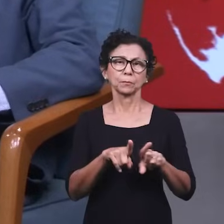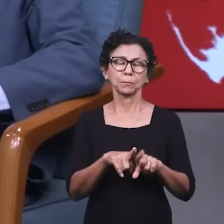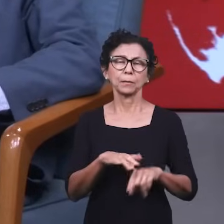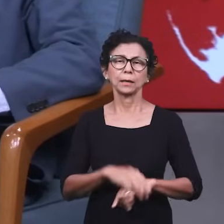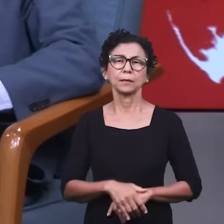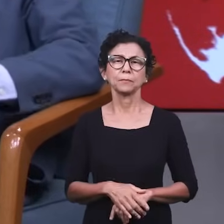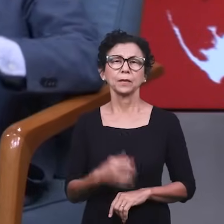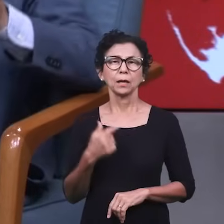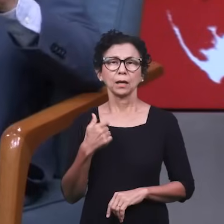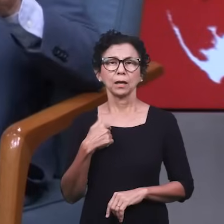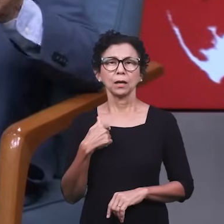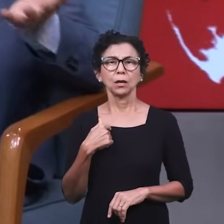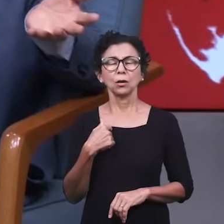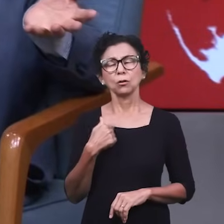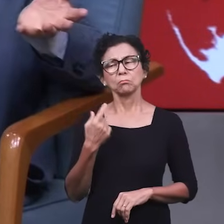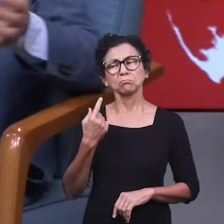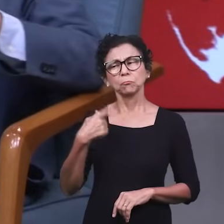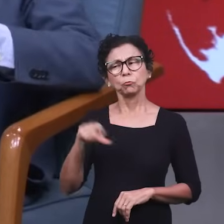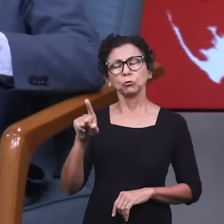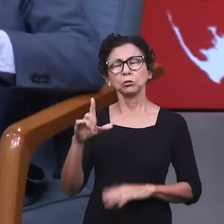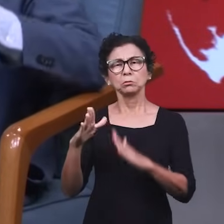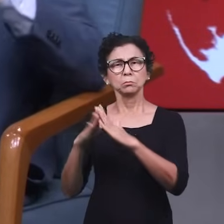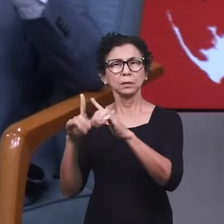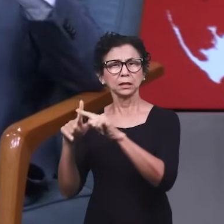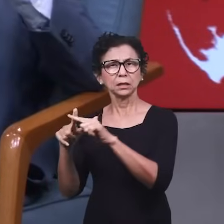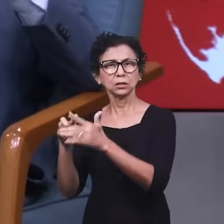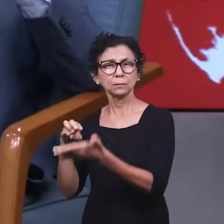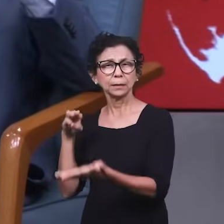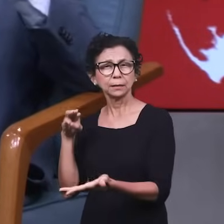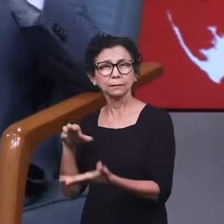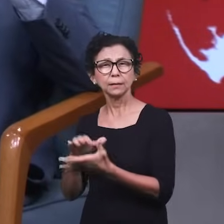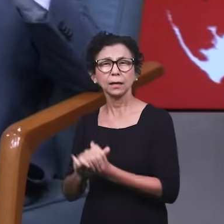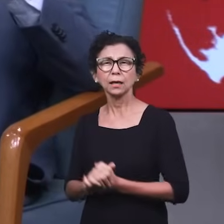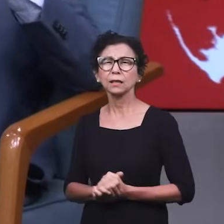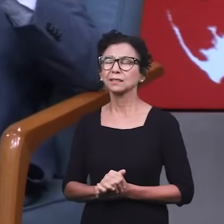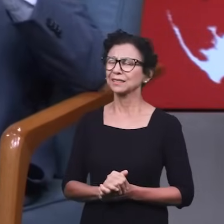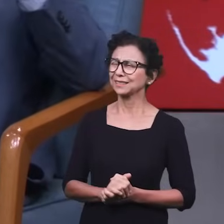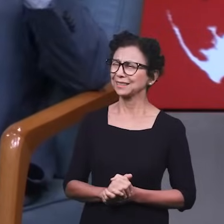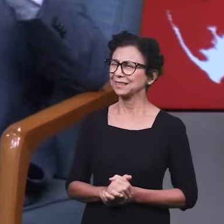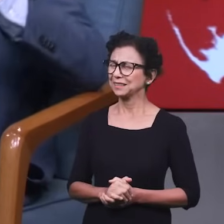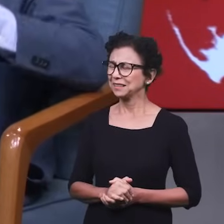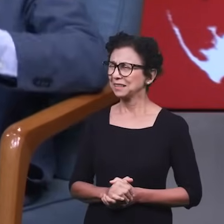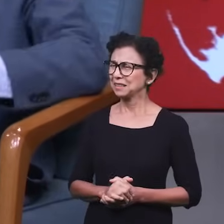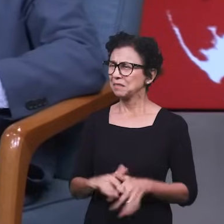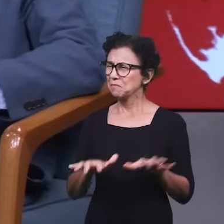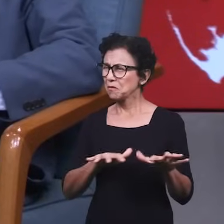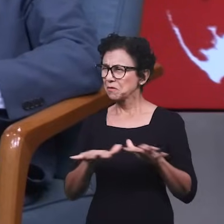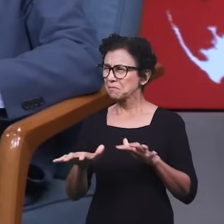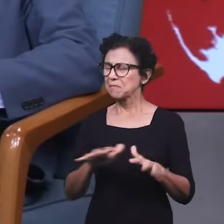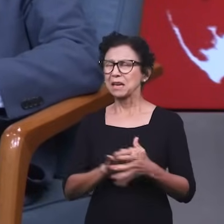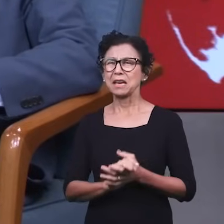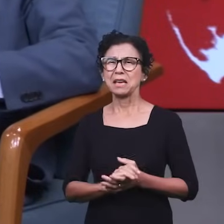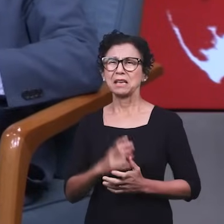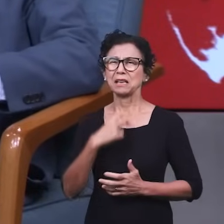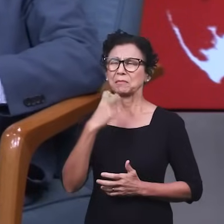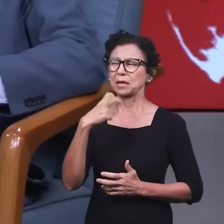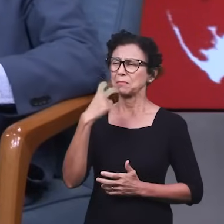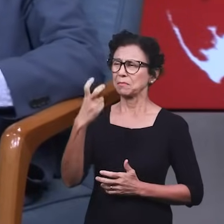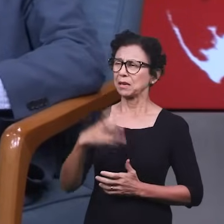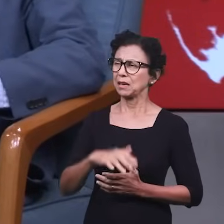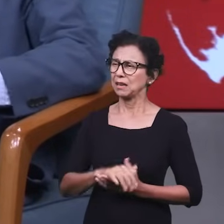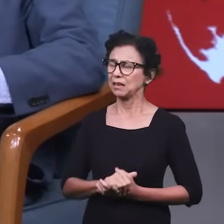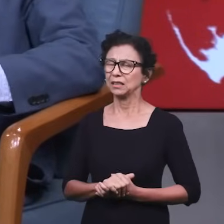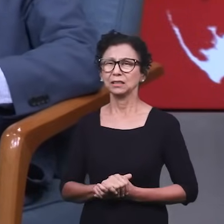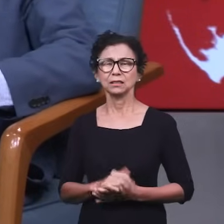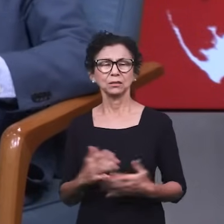fui numa igreja, igreja nossa, e eles davam aquela coisa toda, faziam aquele barulho todo, e na hora da